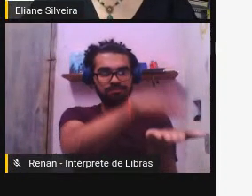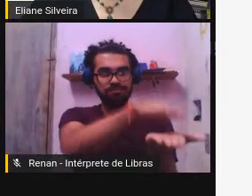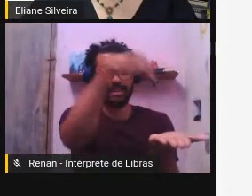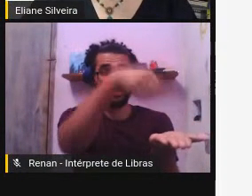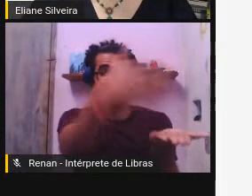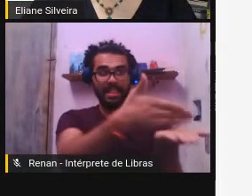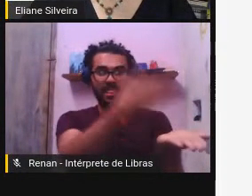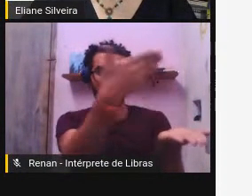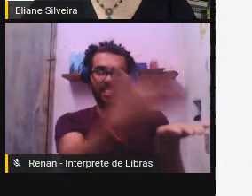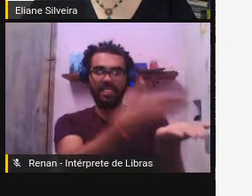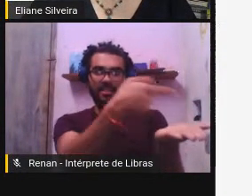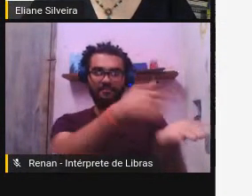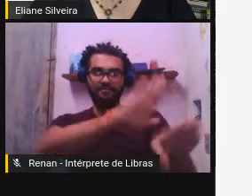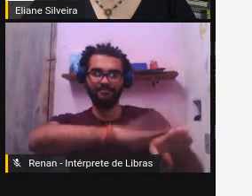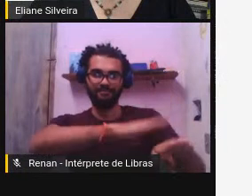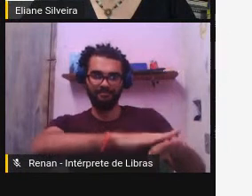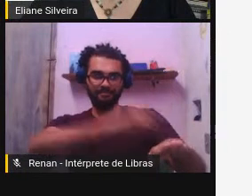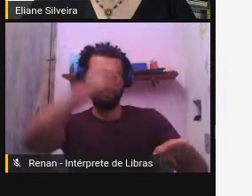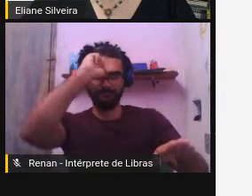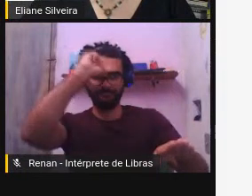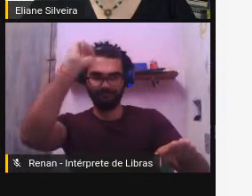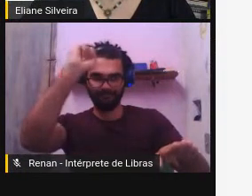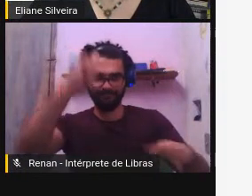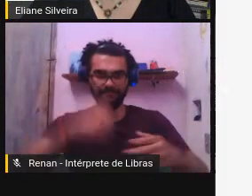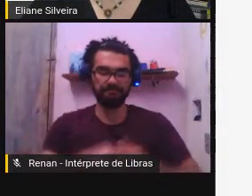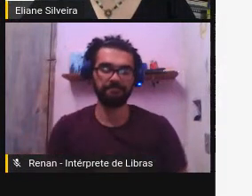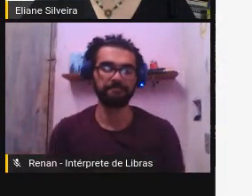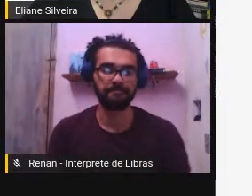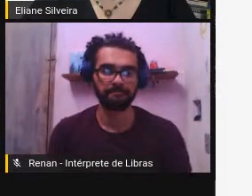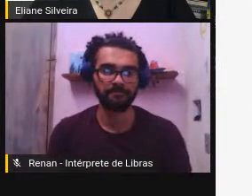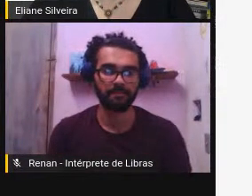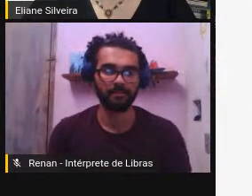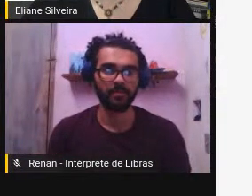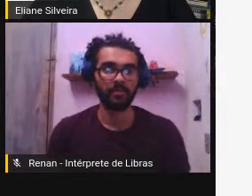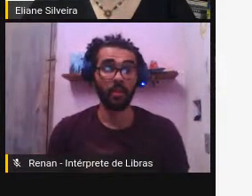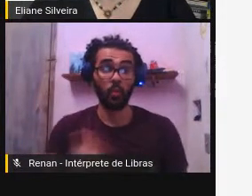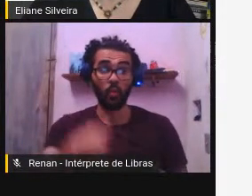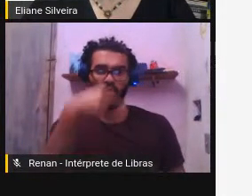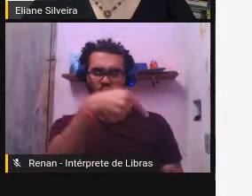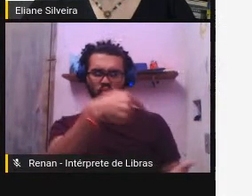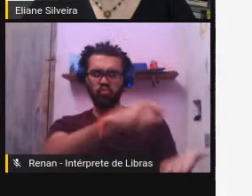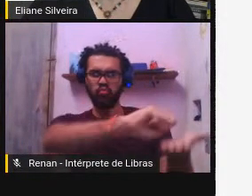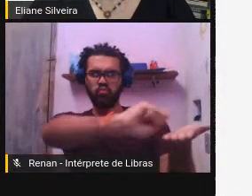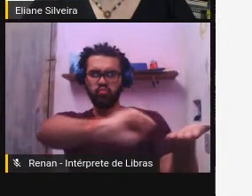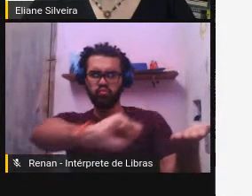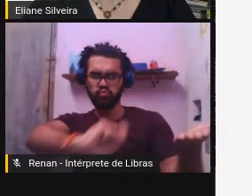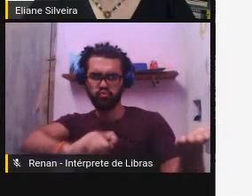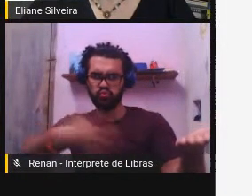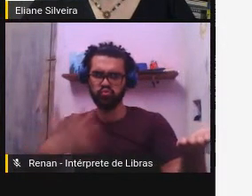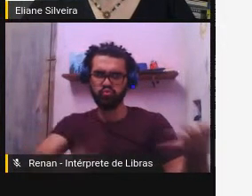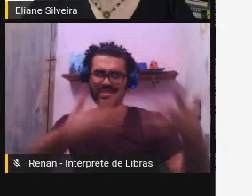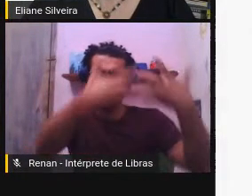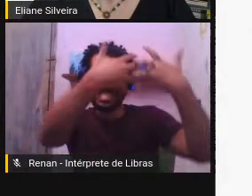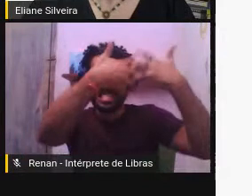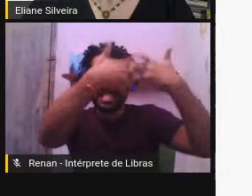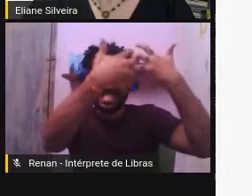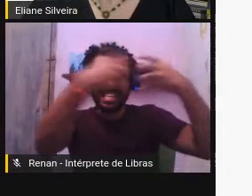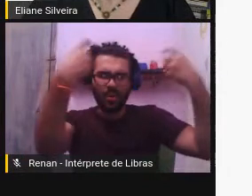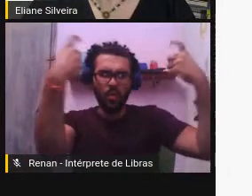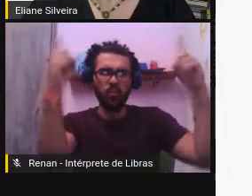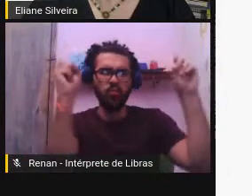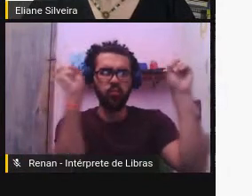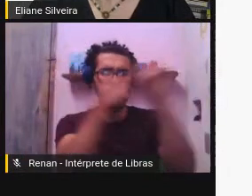Contudo, devido à complexidade do manuscrito, nós dirigiremos a nossa atenção a um foco específico da exposição de Sossir.